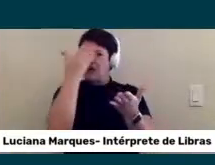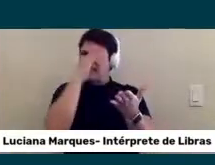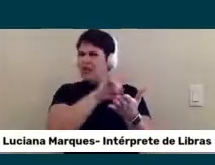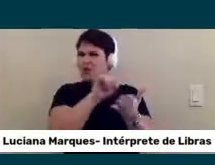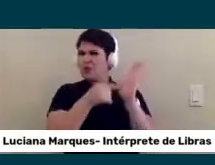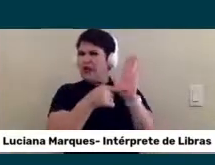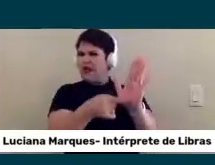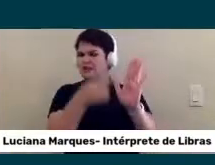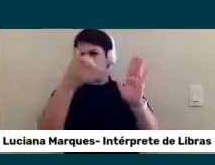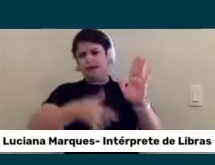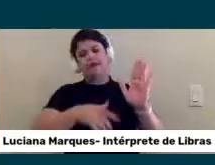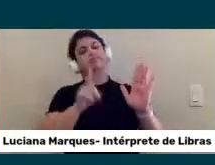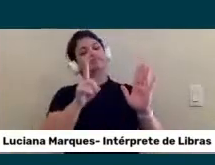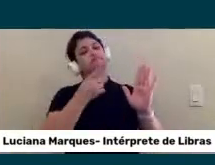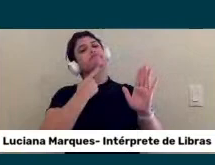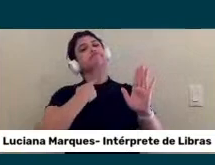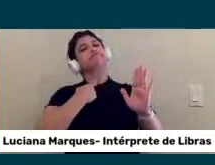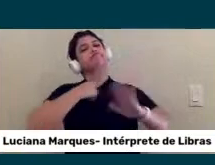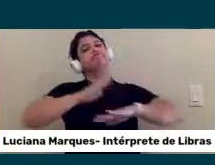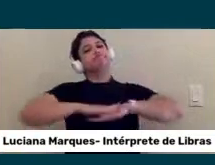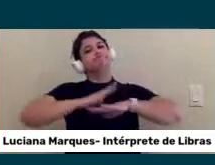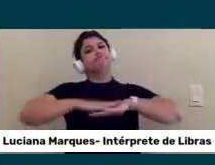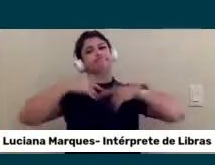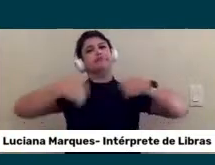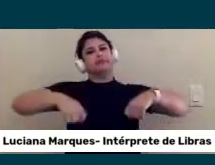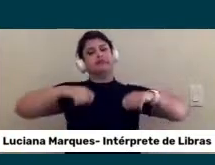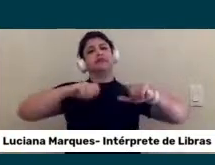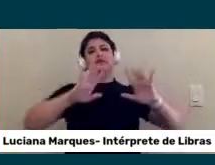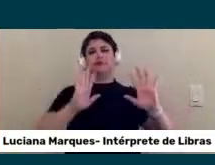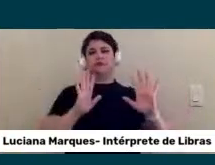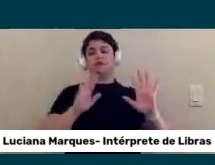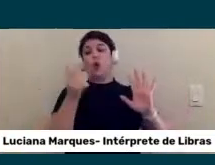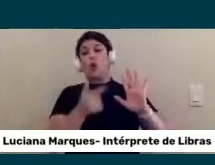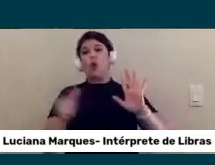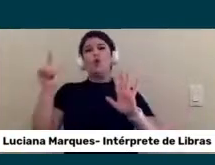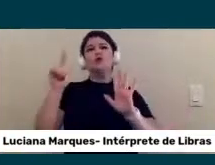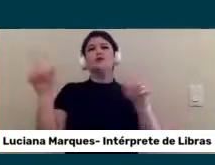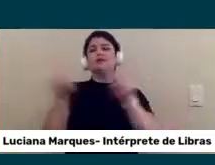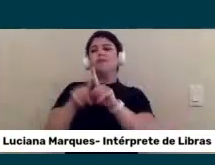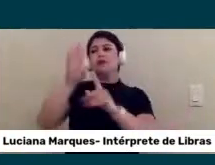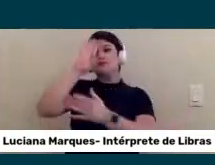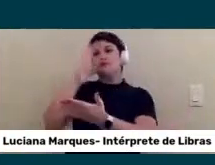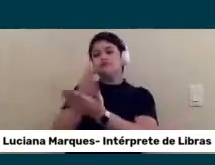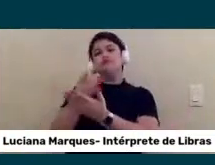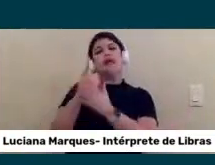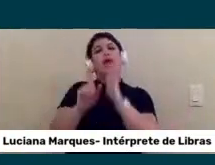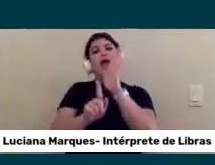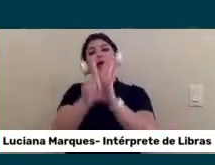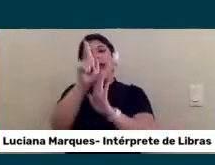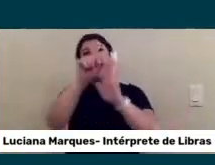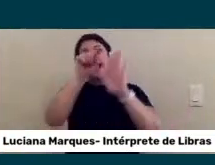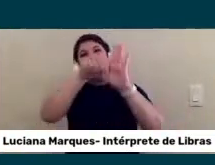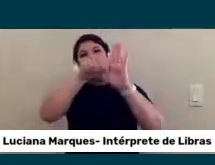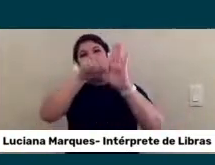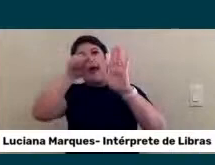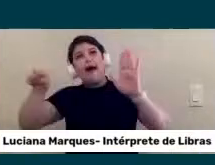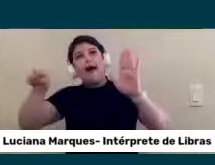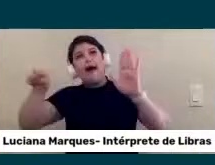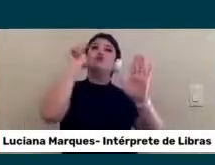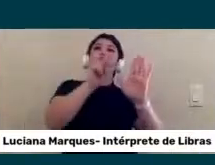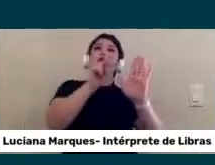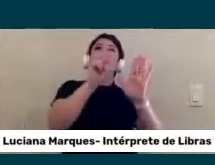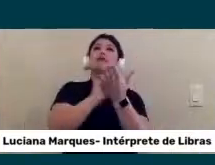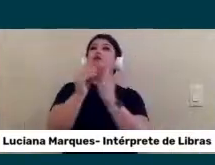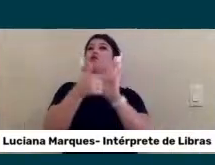de vontade. E entra também outro tópico de legibilidade desse gráfico, visualização de dados, mas aí acho que o